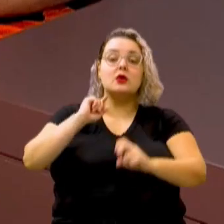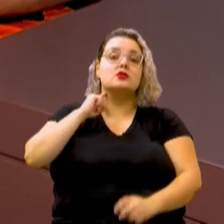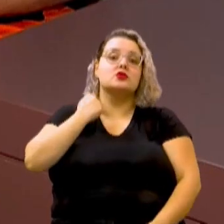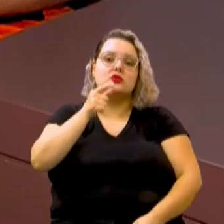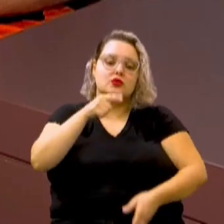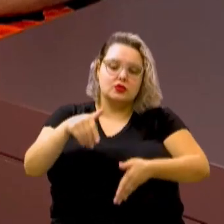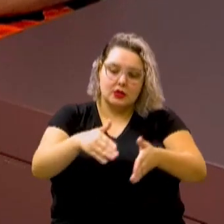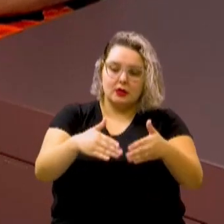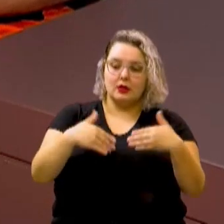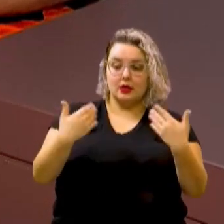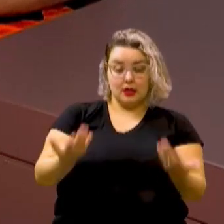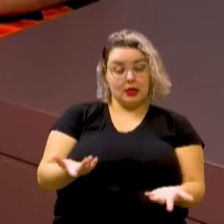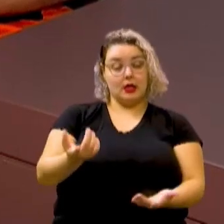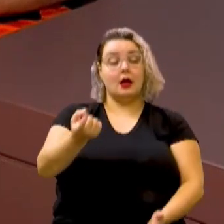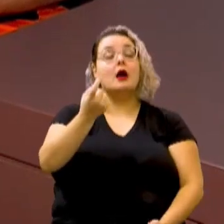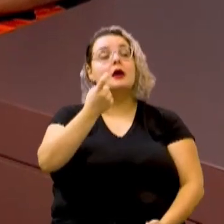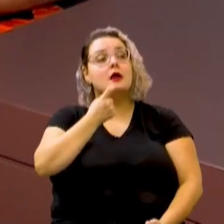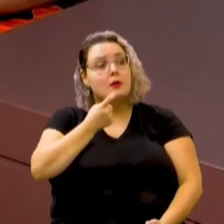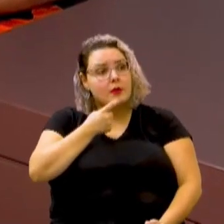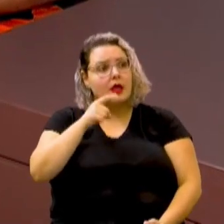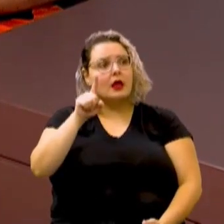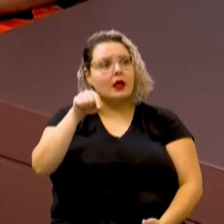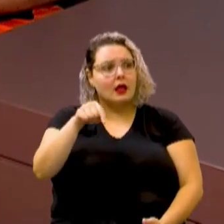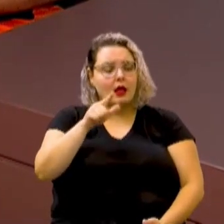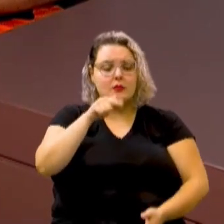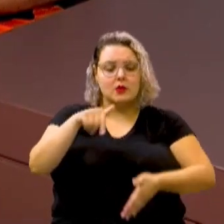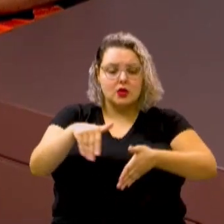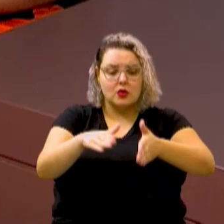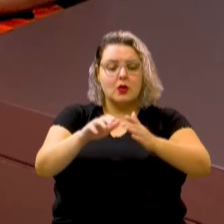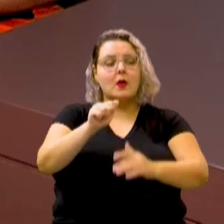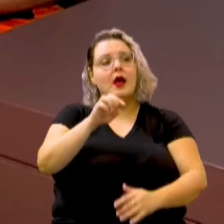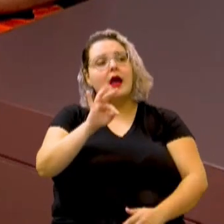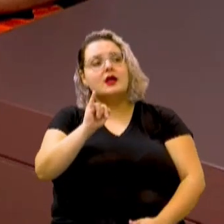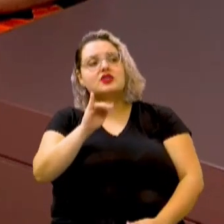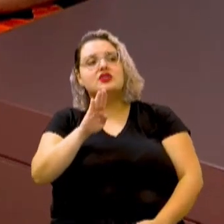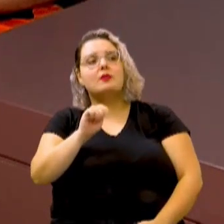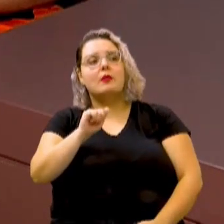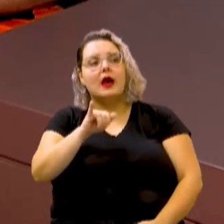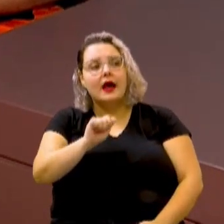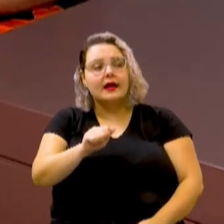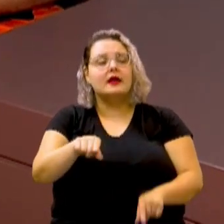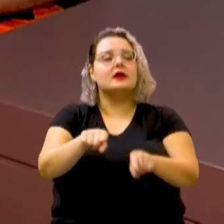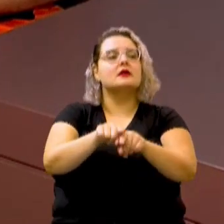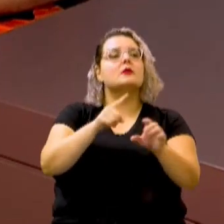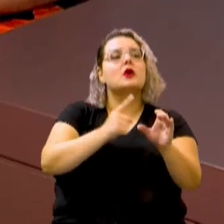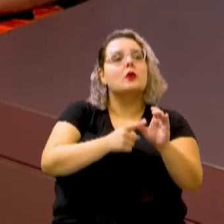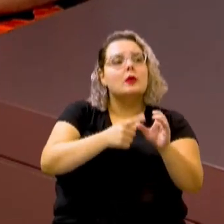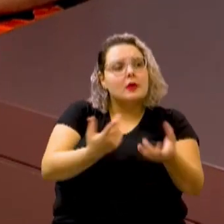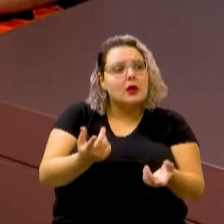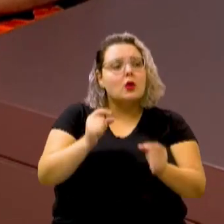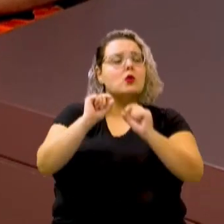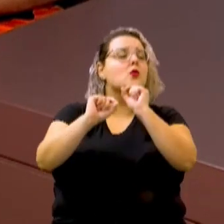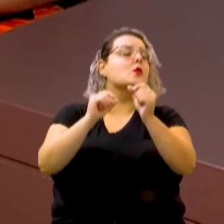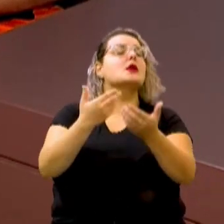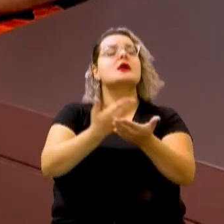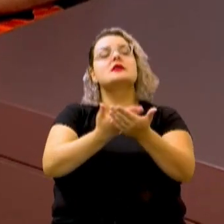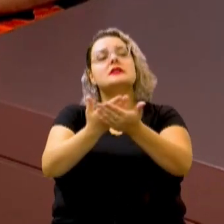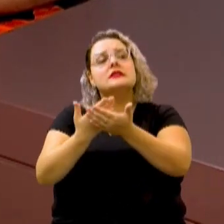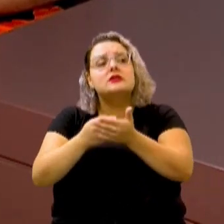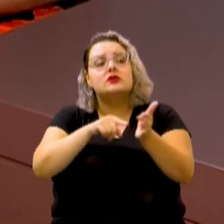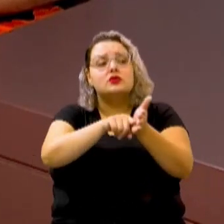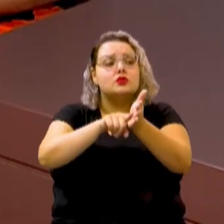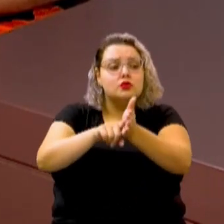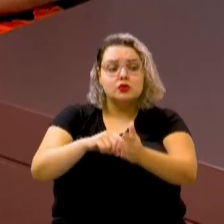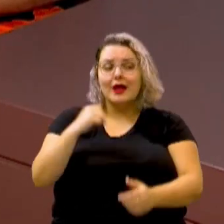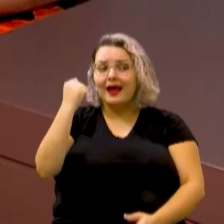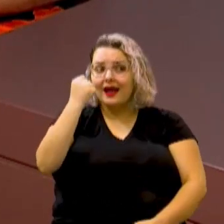rios. Campinas, né? Ela é abastecida pelo rio Atibaia e pelo rio Capivari. O que esse estudo, né? O